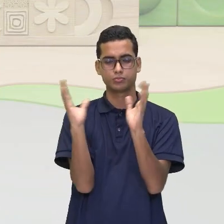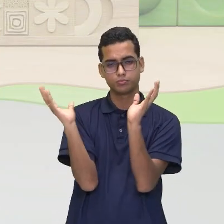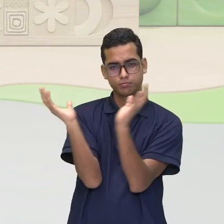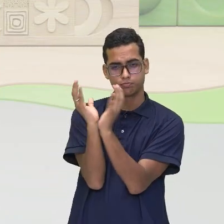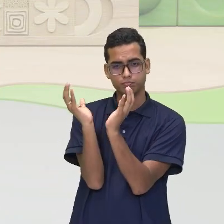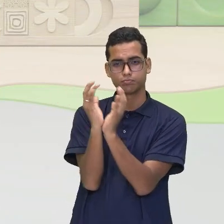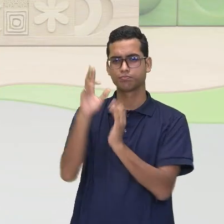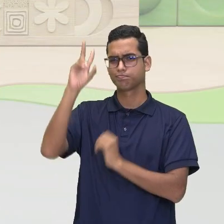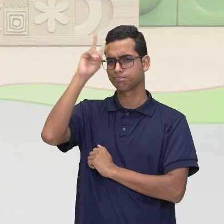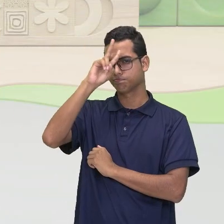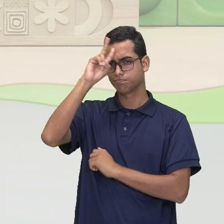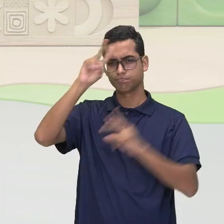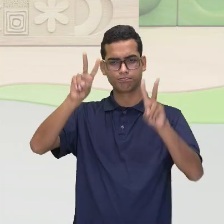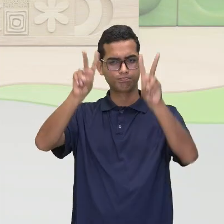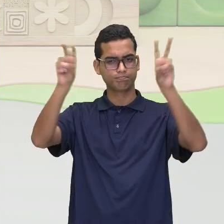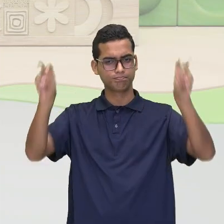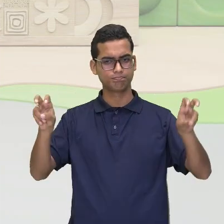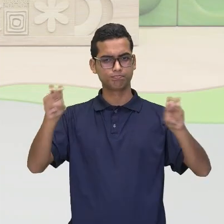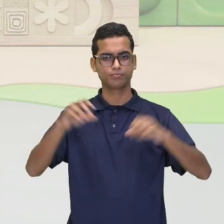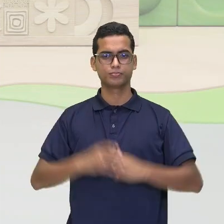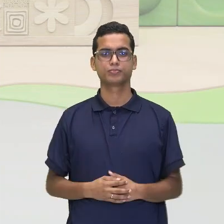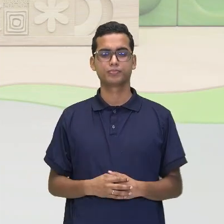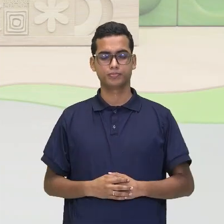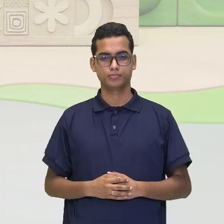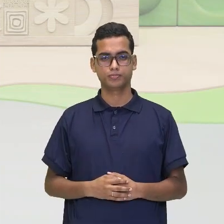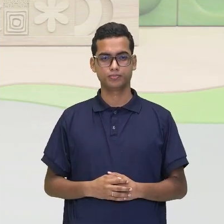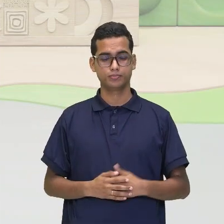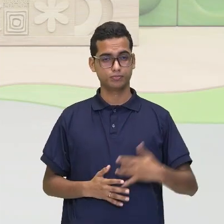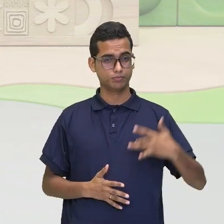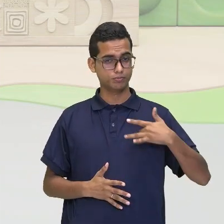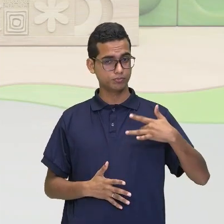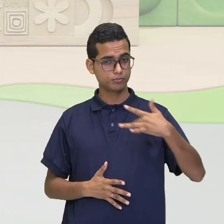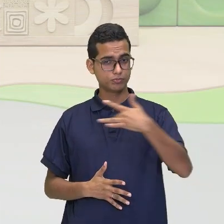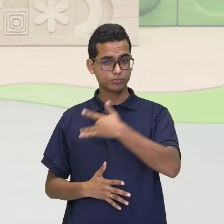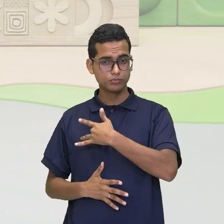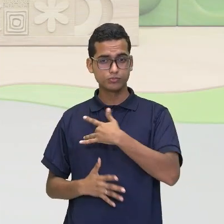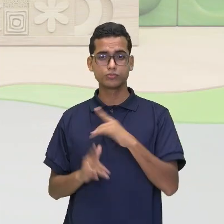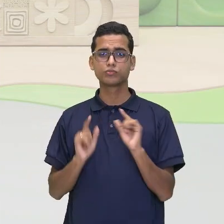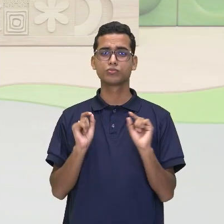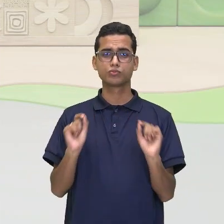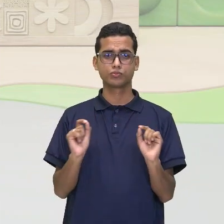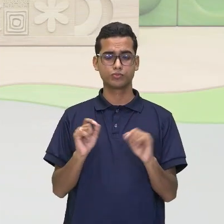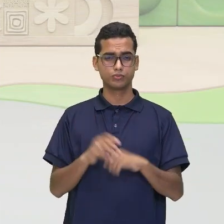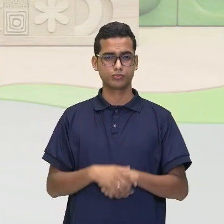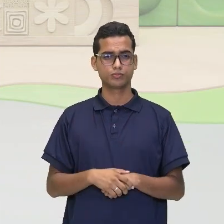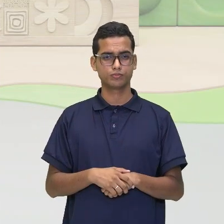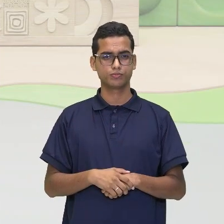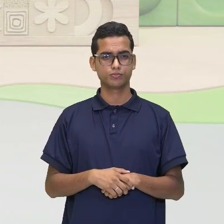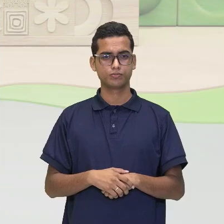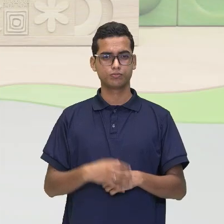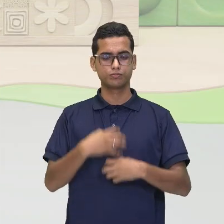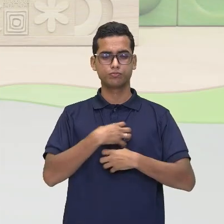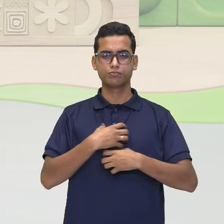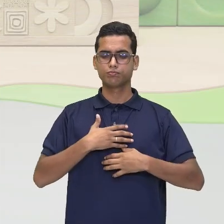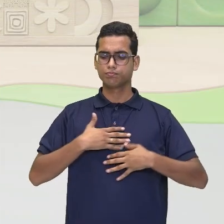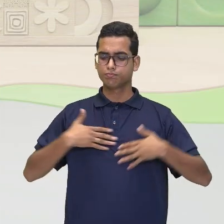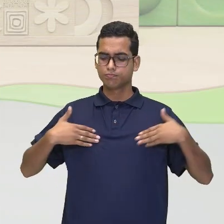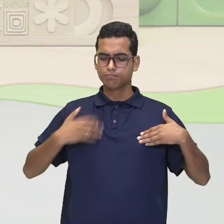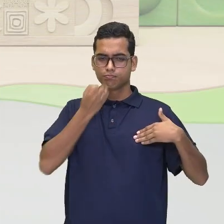esses assuntos. Quando a gente fala aí de saúde, a gente diz que é um estado de completo bem-estar